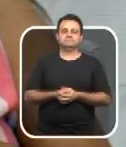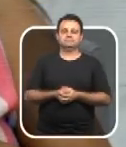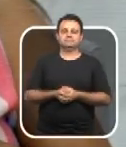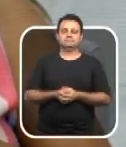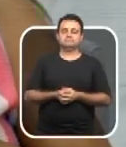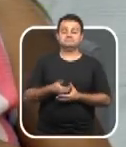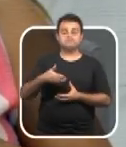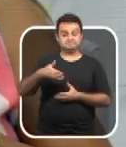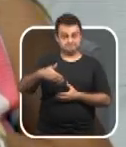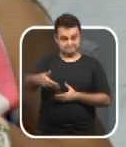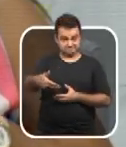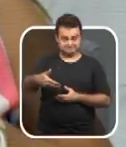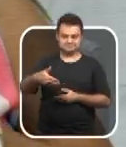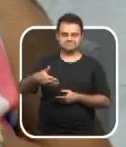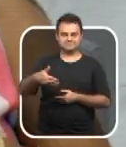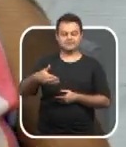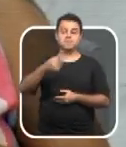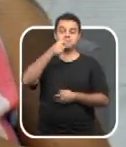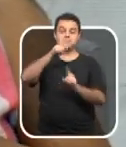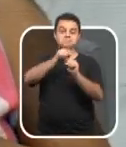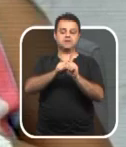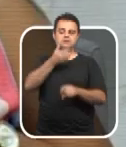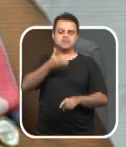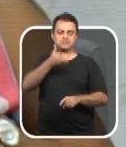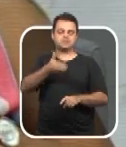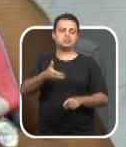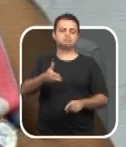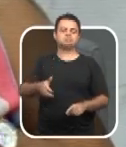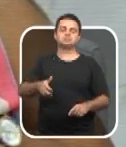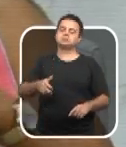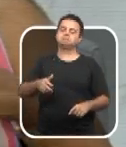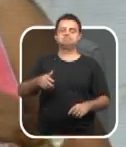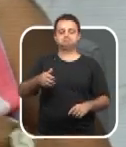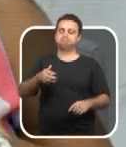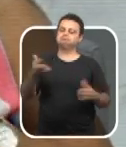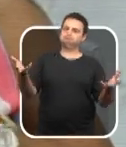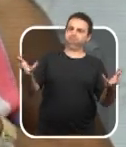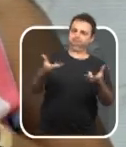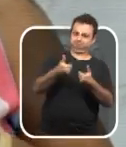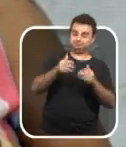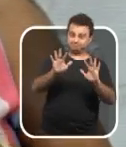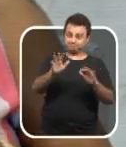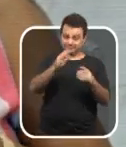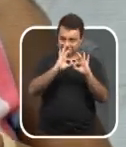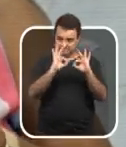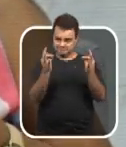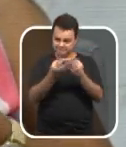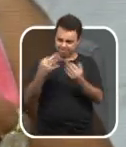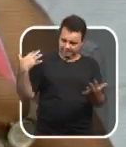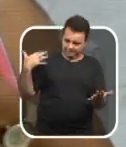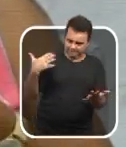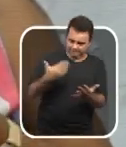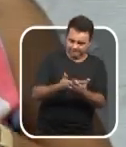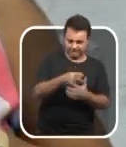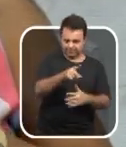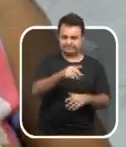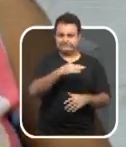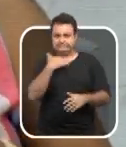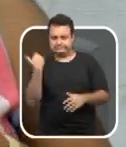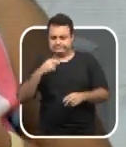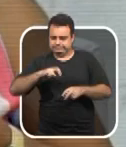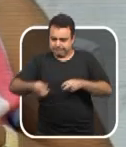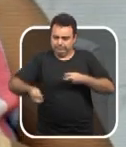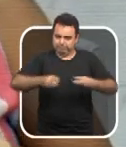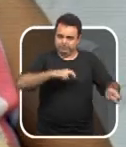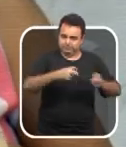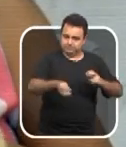um final de ano maravilhoso. As famílias que perderam pessoas, que passaram por privações,